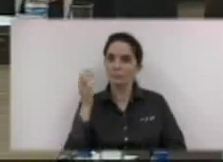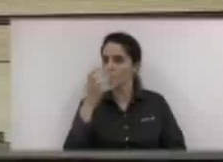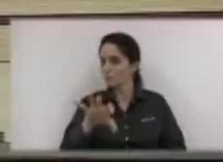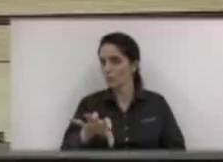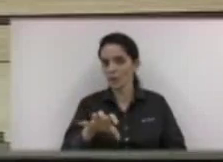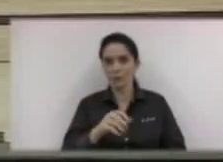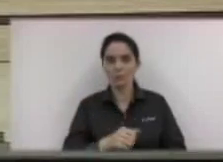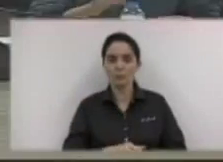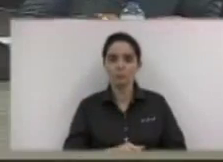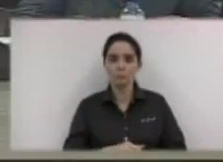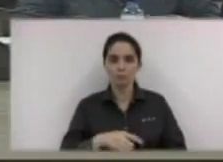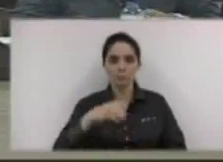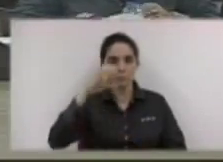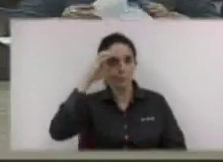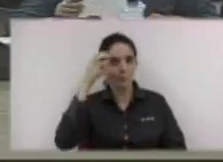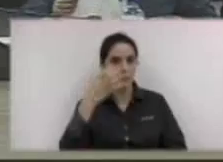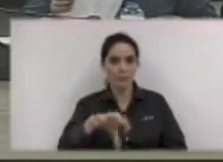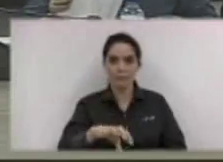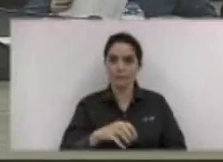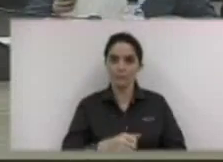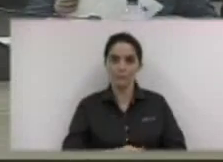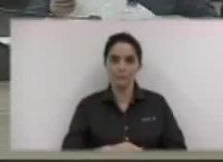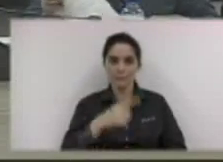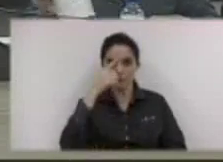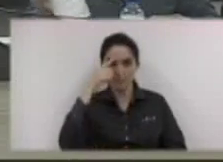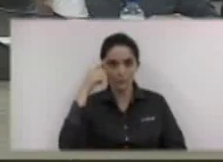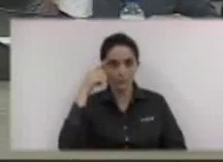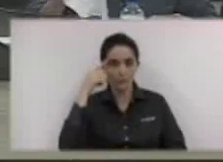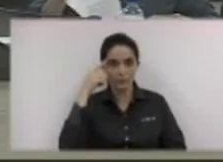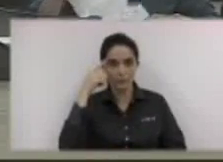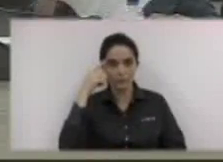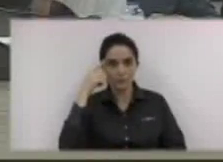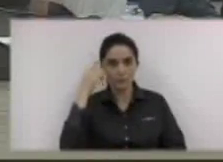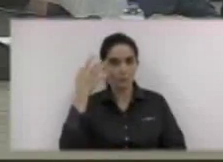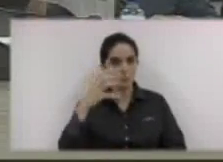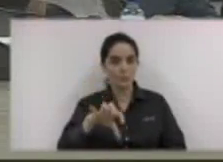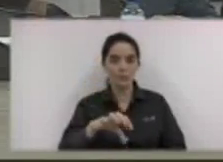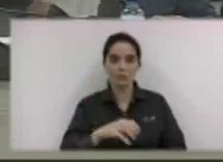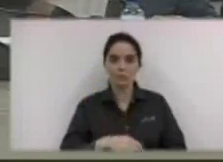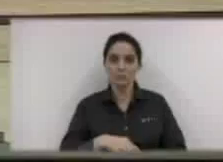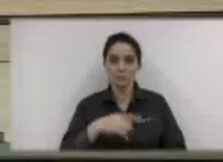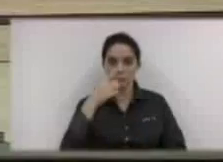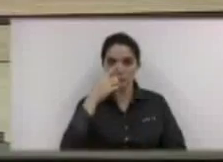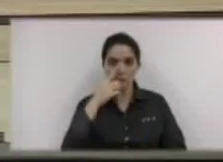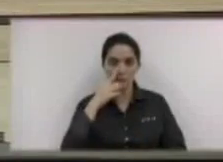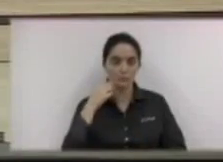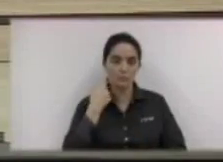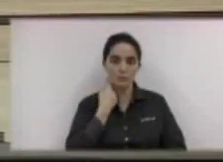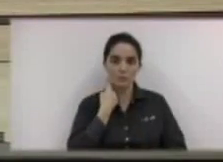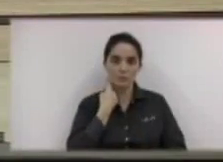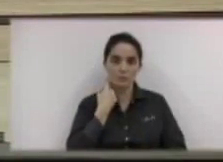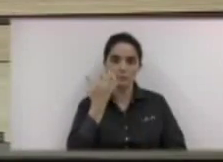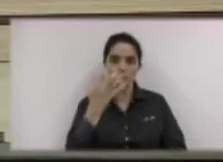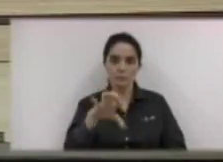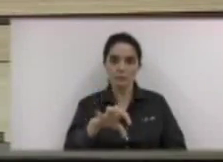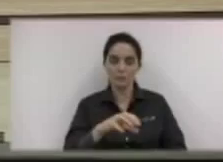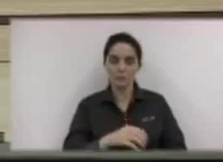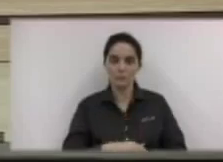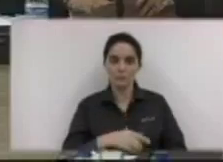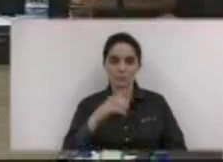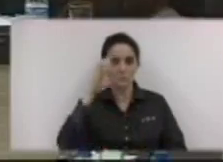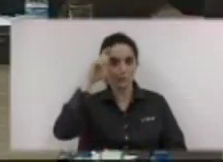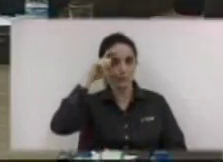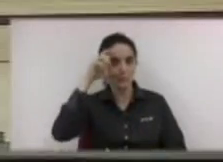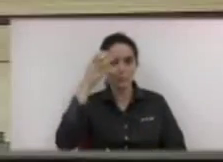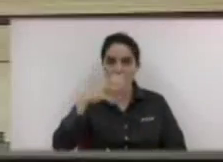Dispenso. Doutor Gás. Dispenso. Doutor Júlio. Dispenso. Newton César dos Santos. Dispenso.